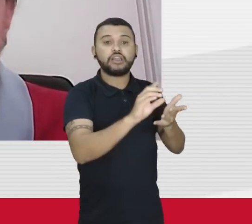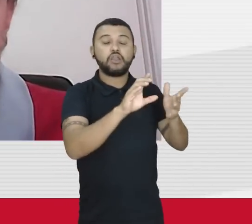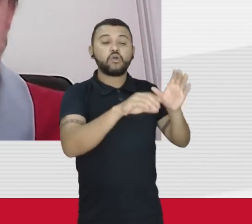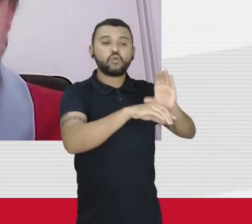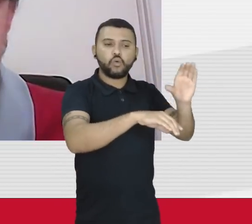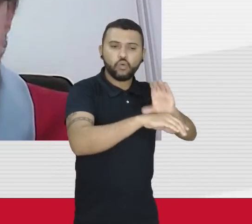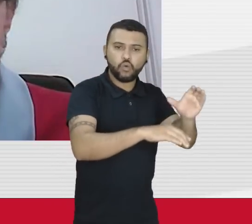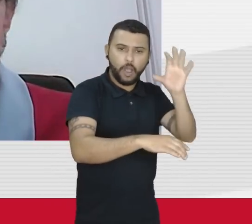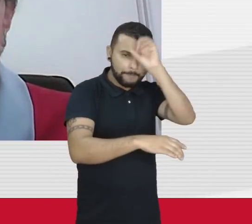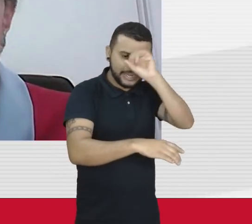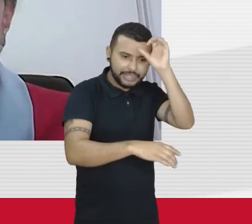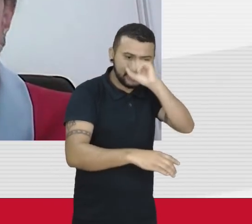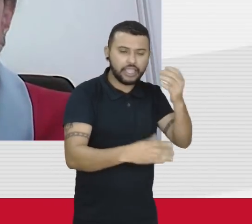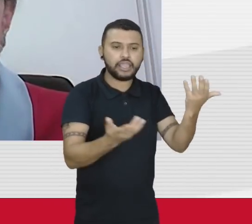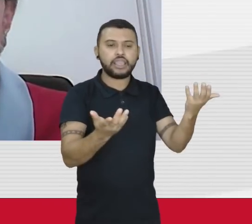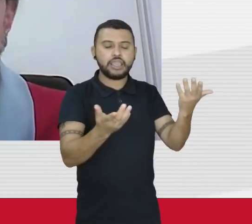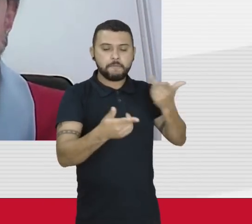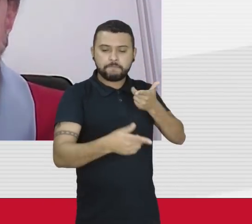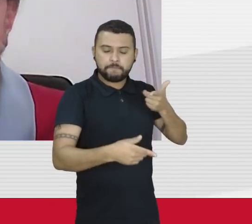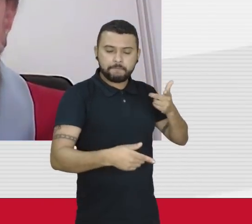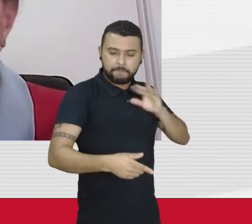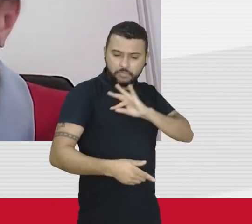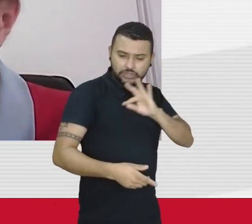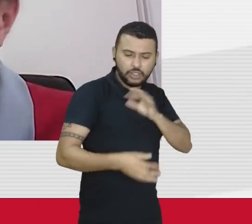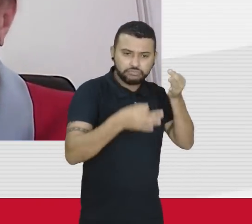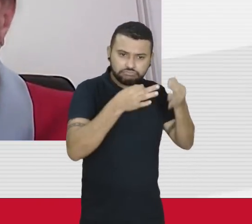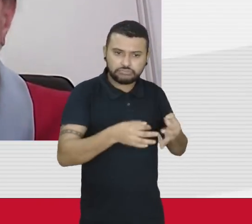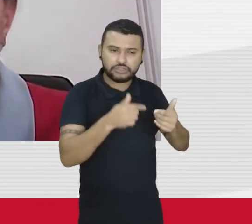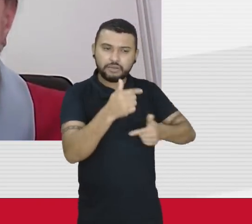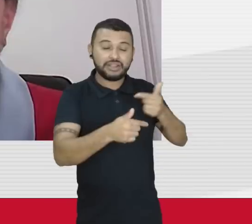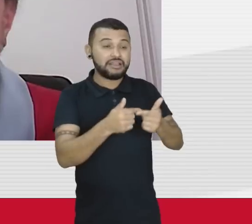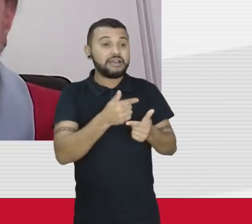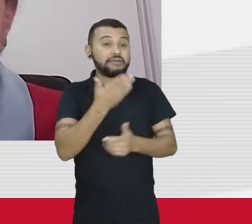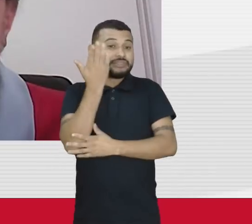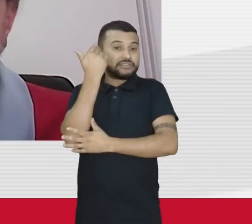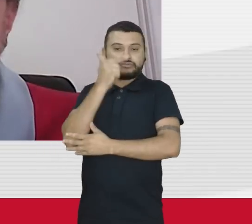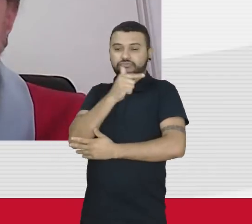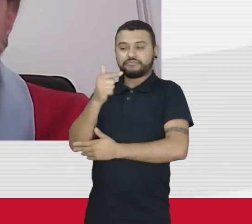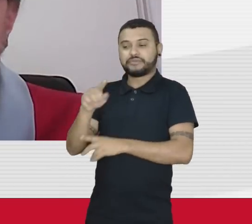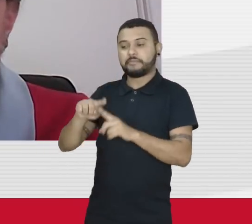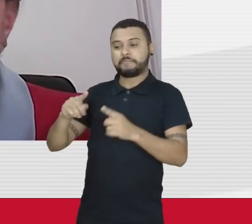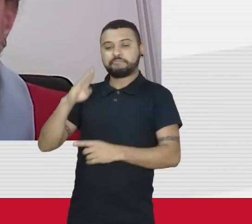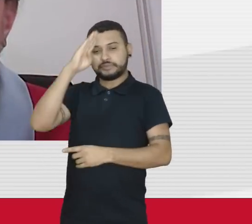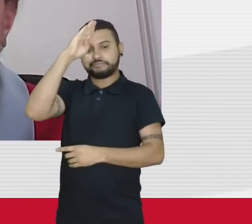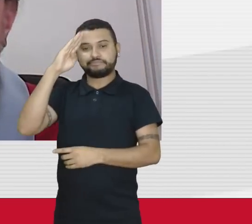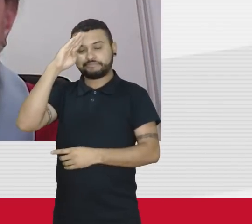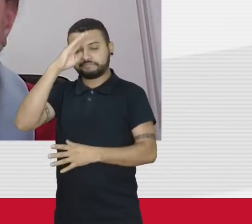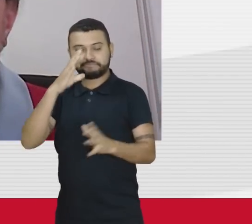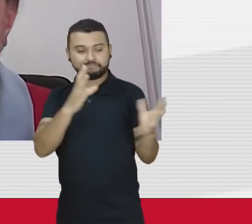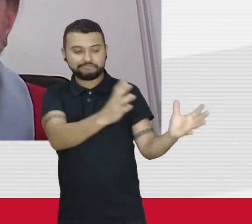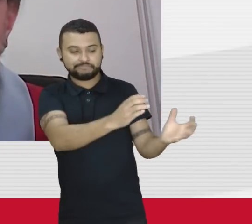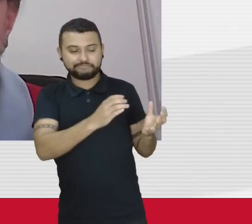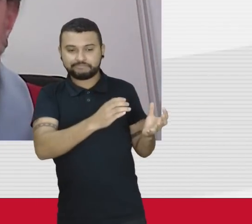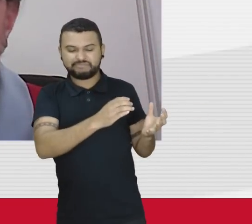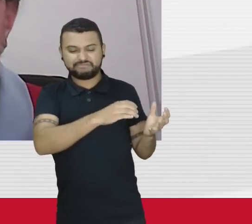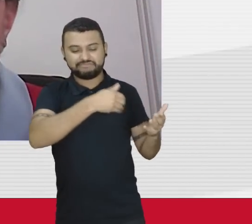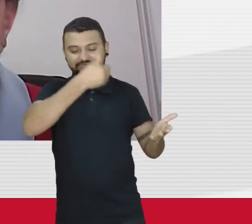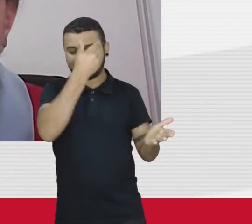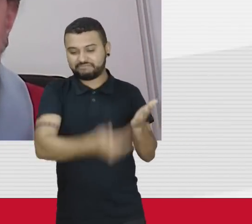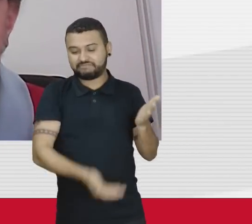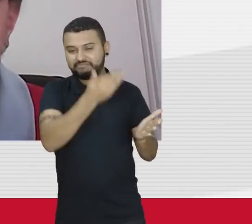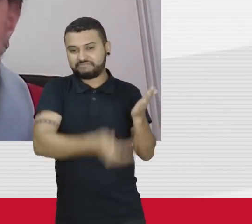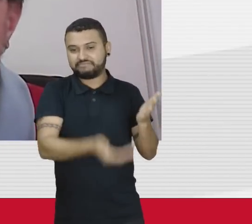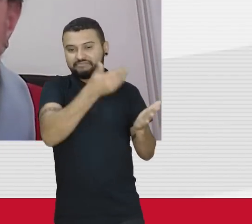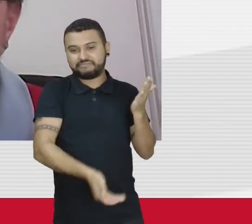academias onde elas não existiam, né? Lamentavelmente, o Bolsonaro pegou uma academia que era um brinco, que